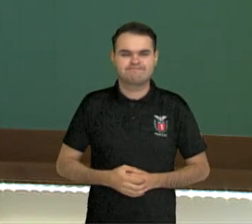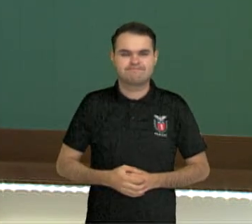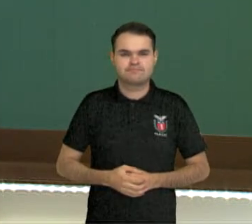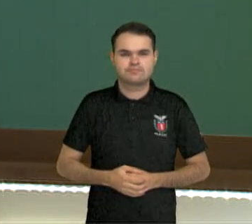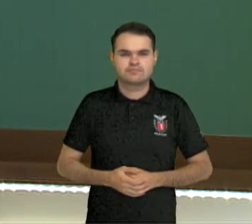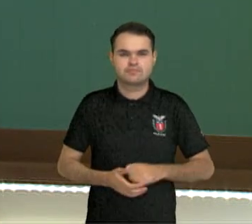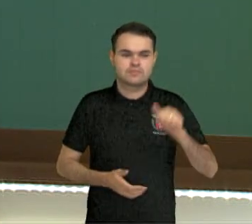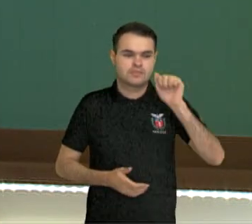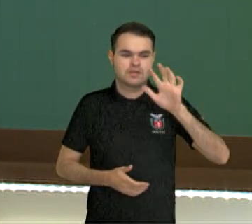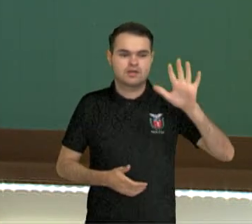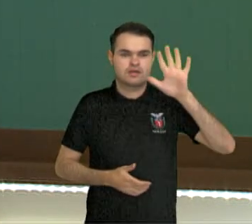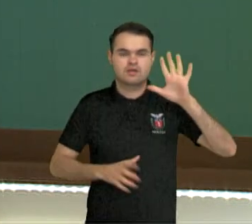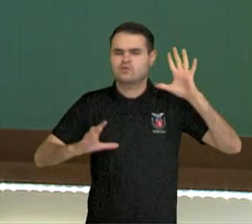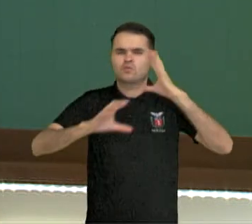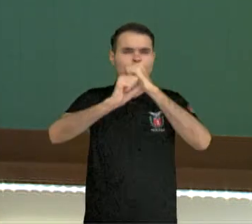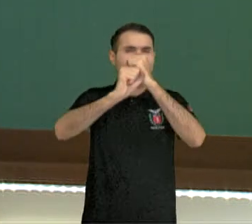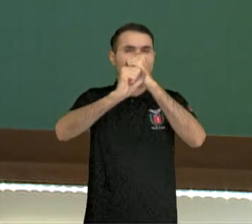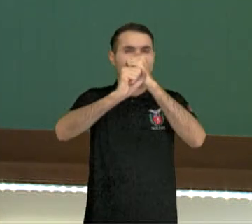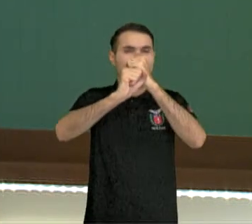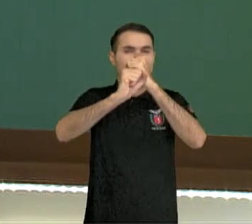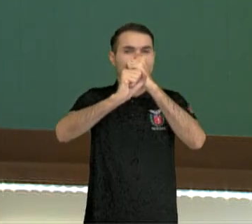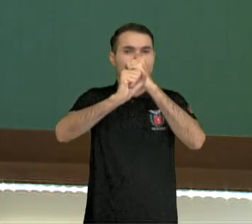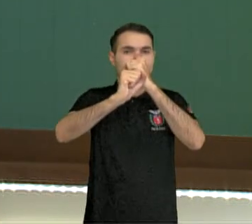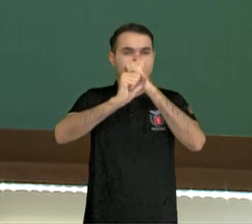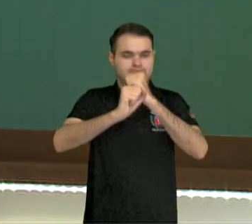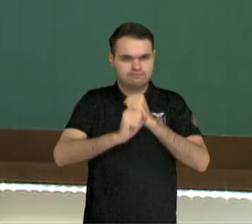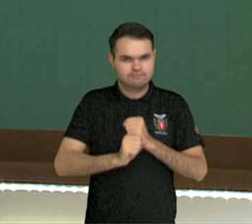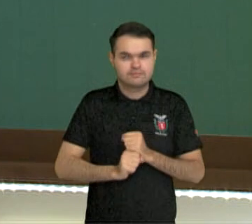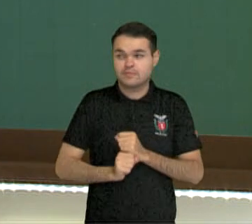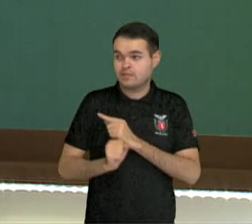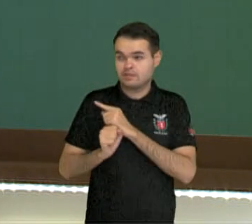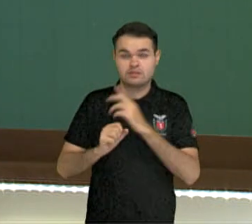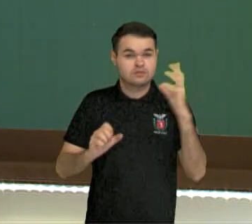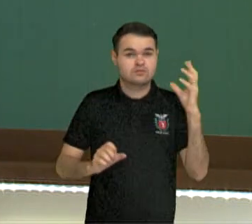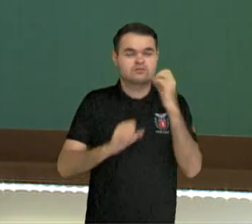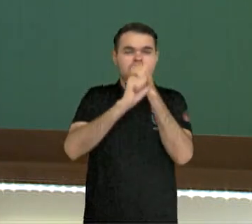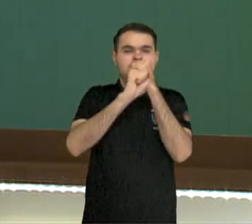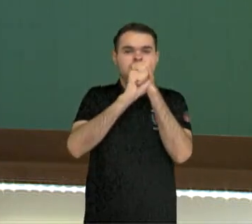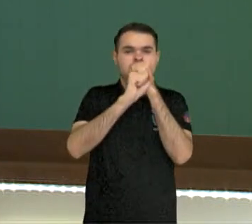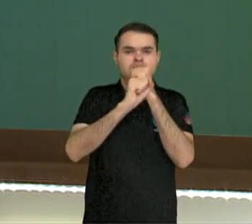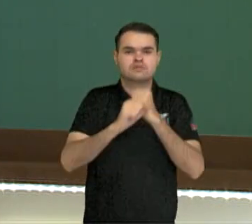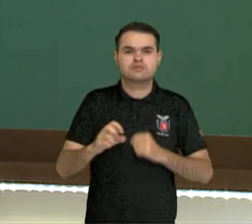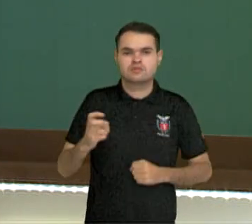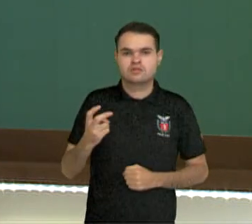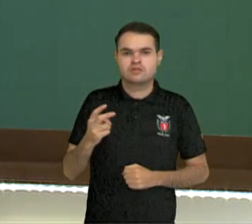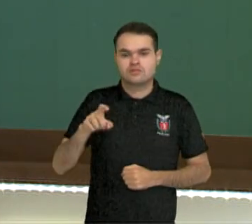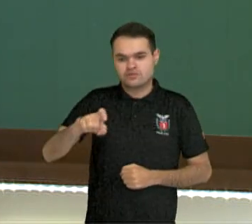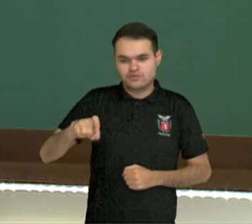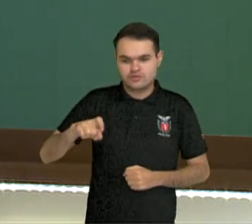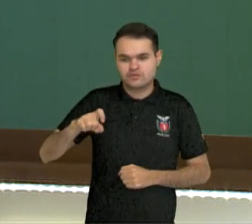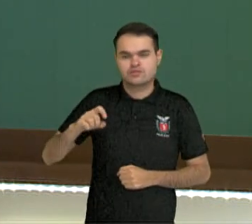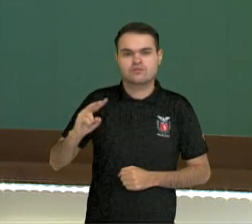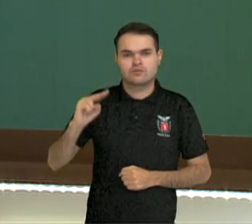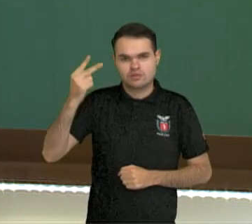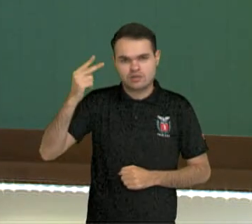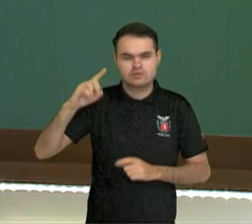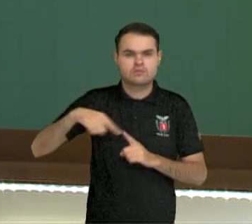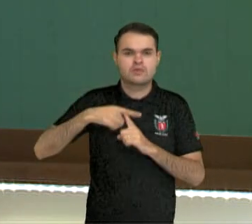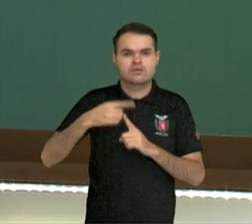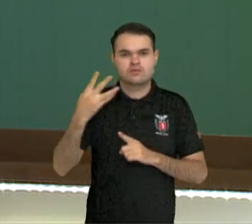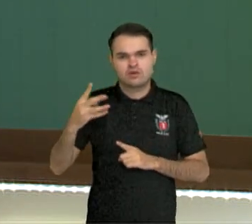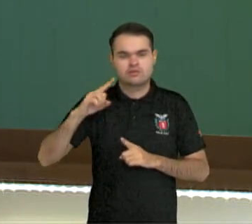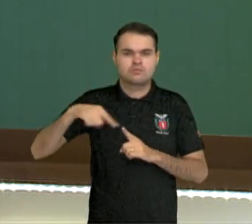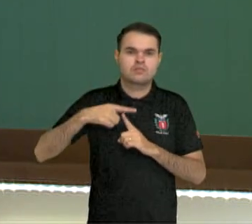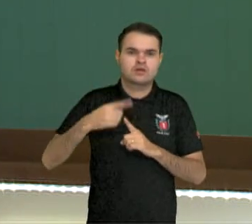área total? Porque eu quero tudo. Então, eu vou somar isso aqui. Então, vai ser o x ao quadrado, mais o 4, mais o